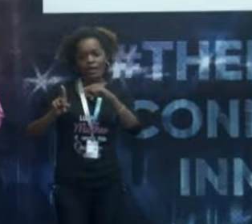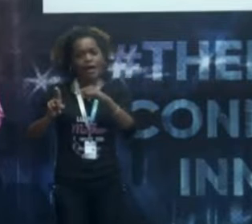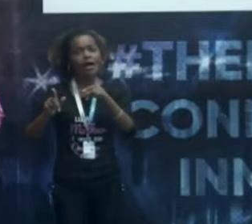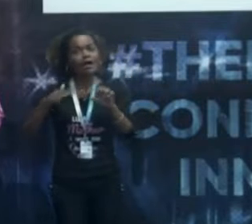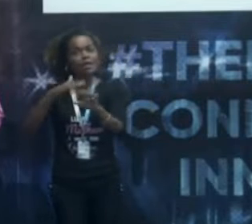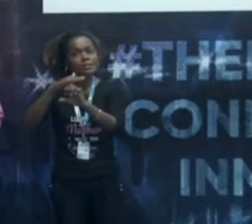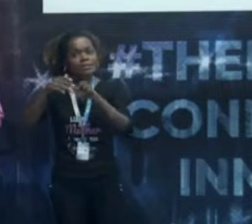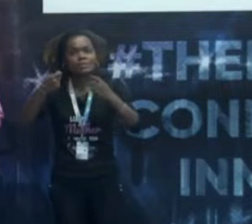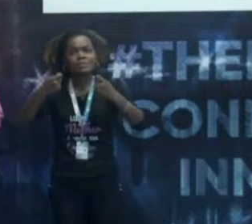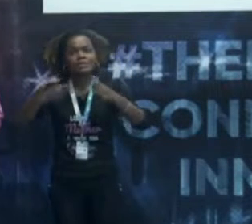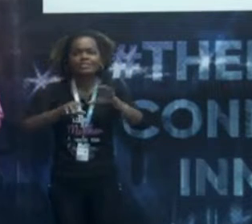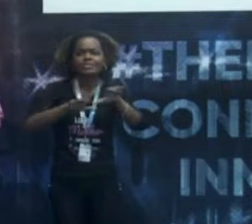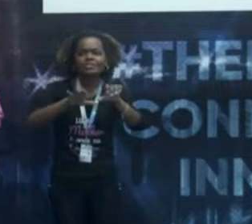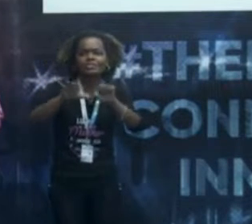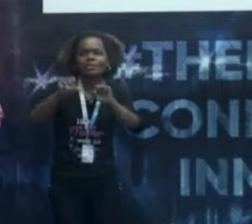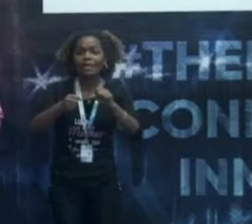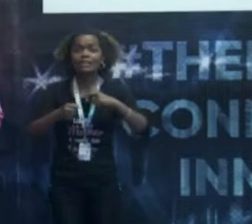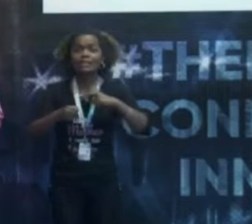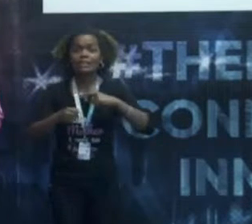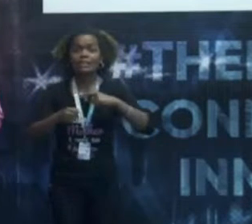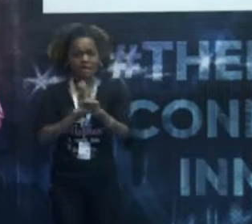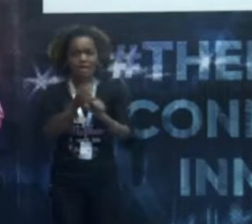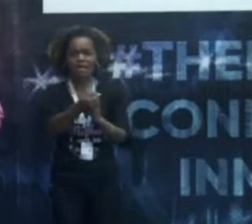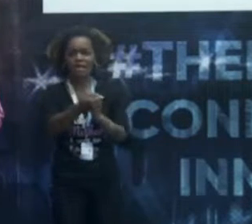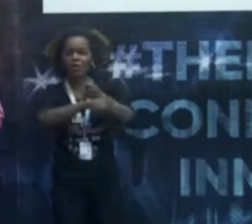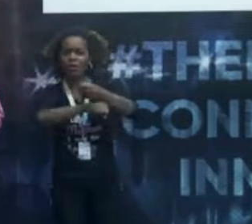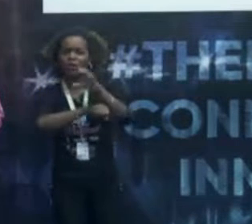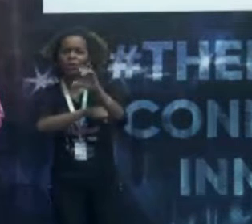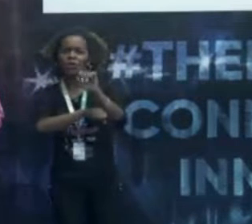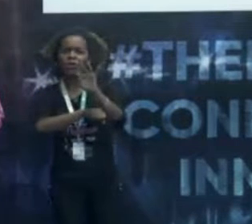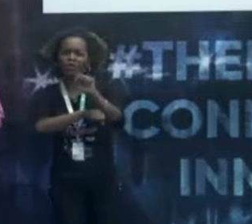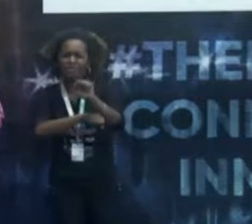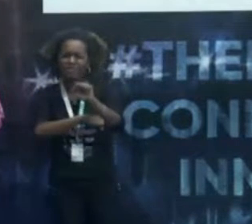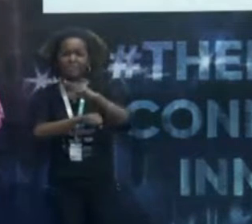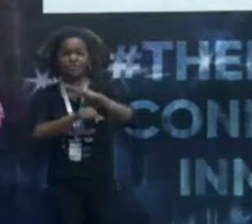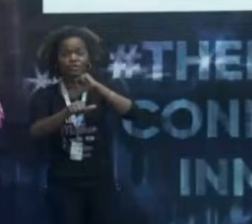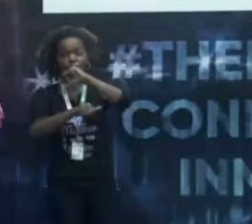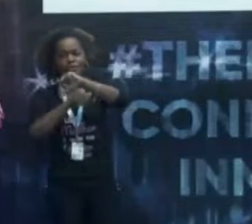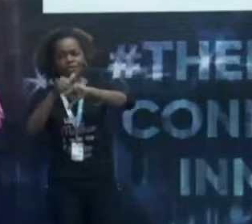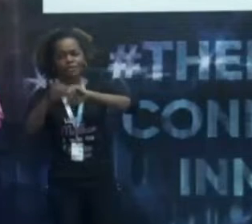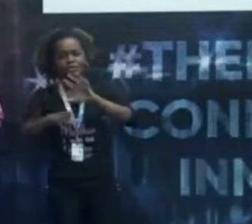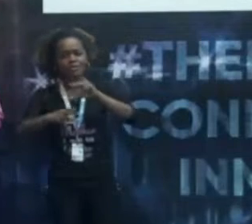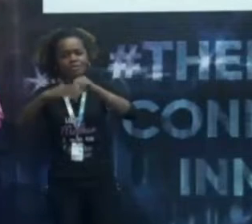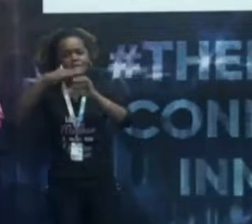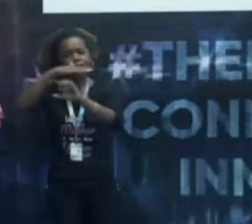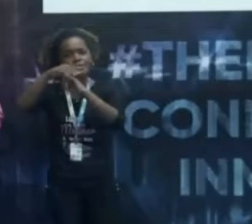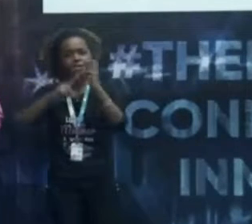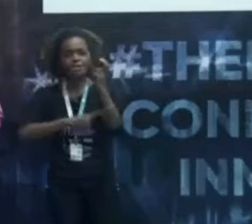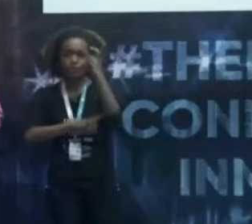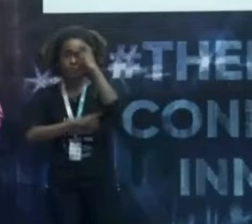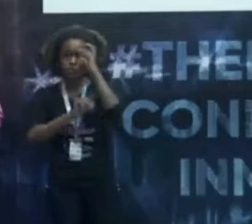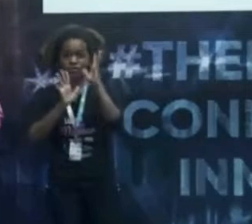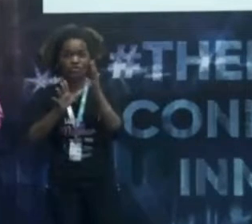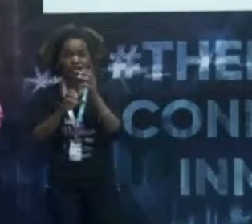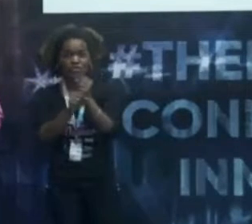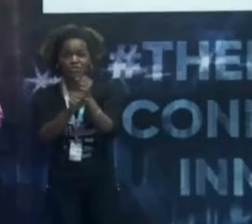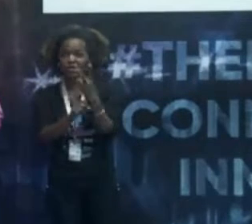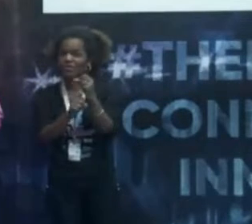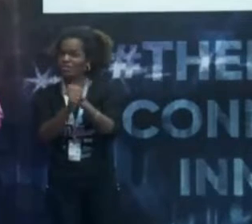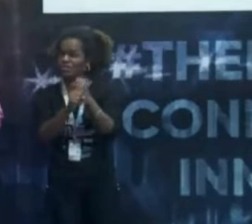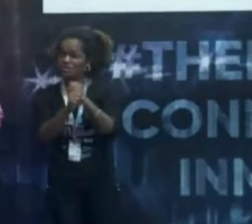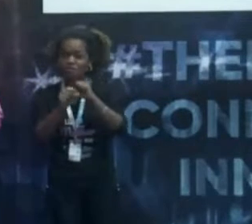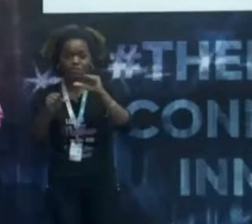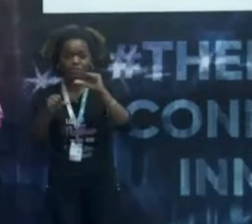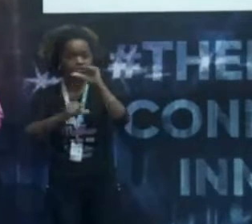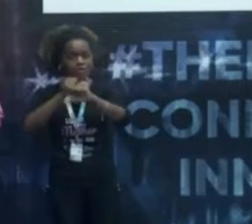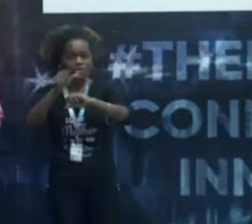da cota, mas tinha também a questão de uma mudança de cultura, que bem quando eu entrei, a empresa já tinha 20 anos, e a gente estava numa mudança de cultura,